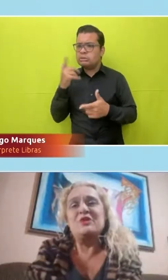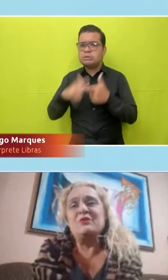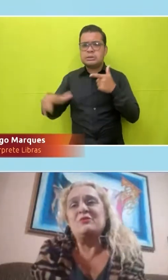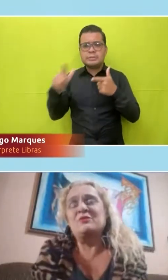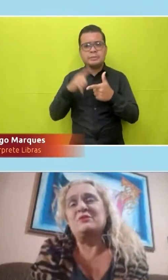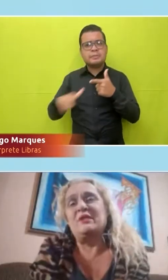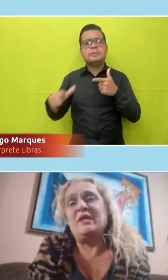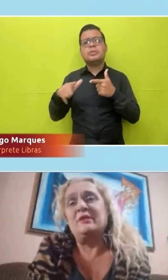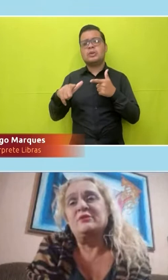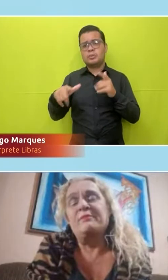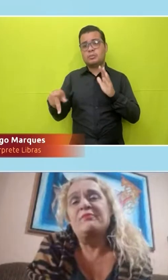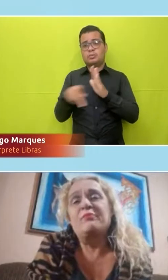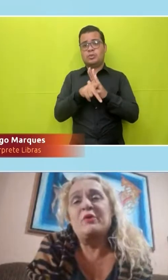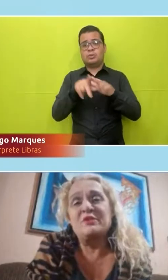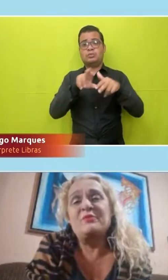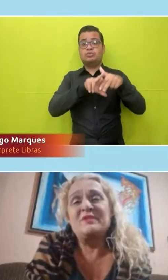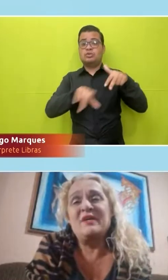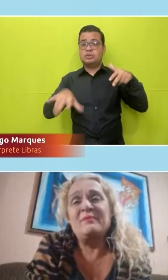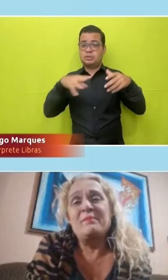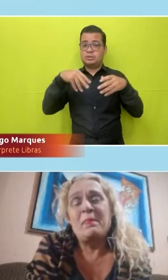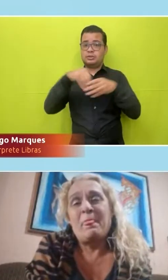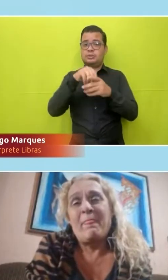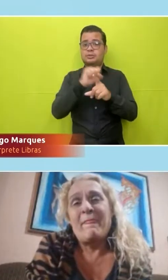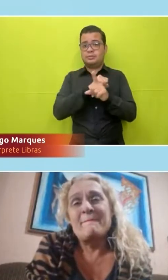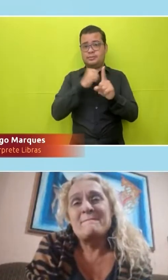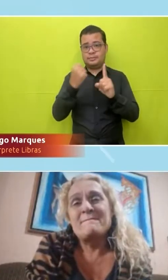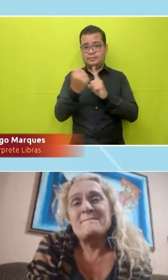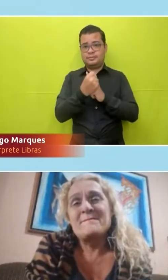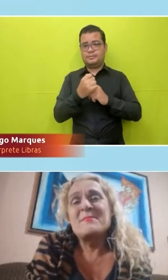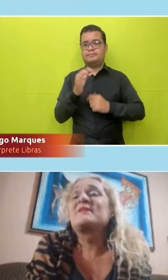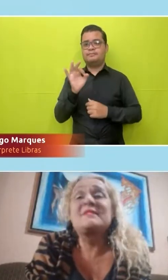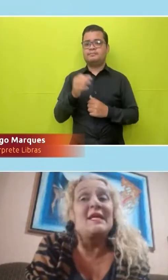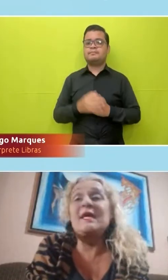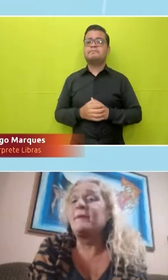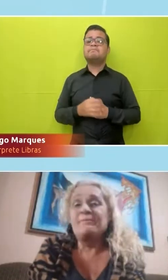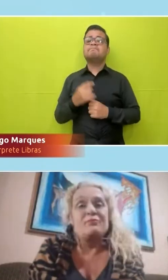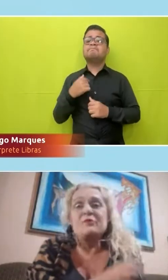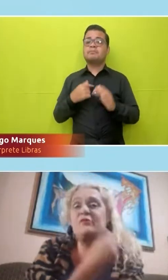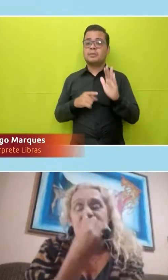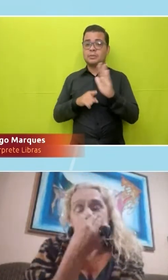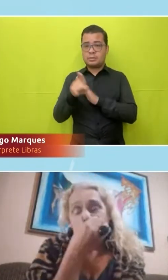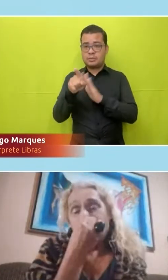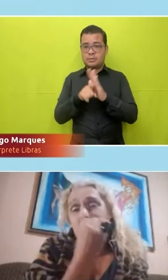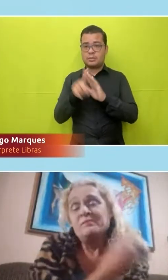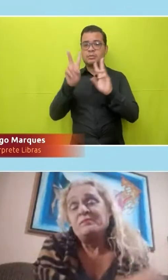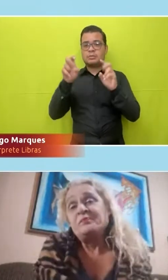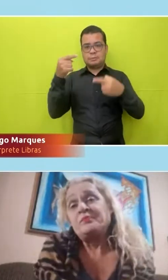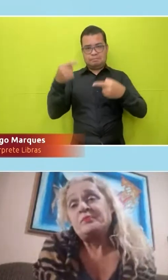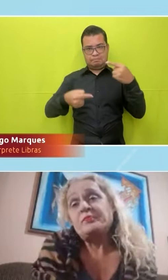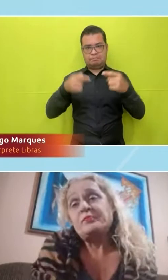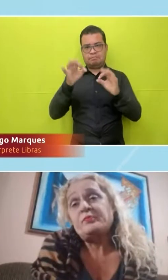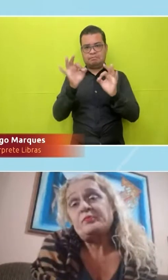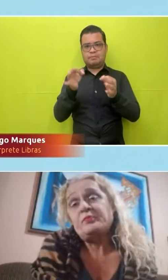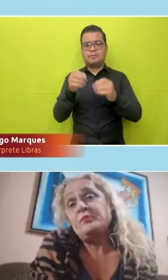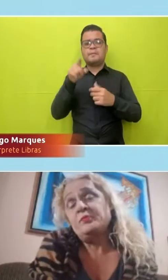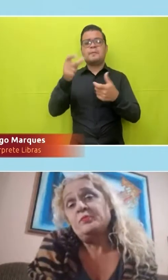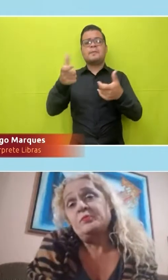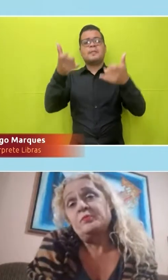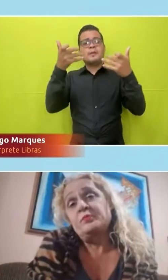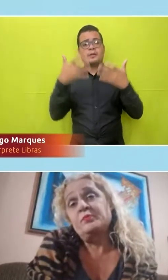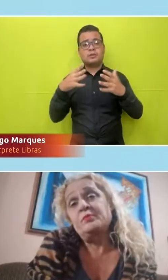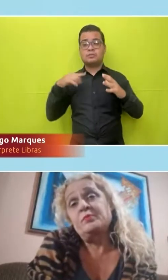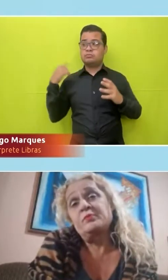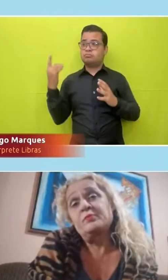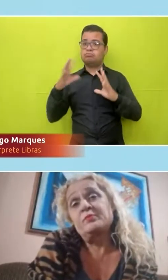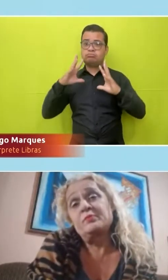de gênero numa sociedade. Beth, vou fazendo algumas questões para a gente discutindo mais o tema. Você, muito bem falando, todos nós